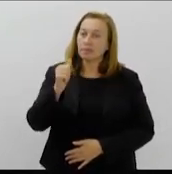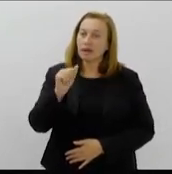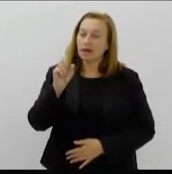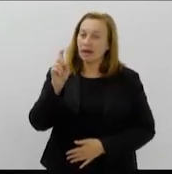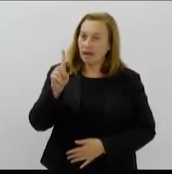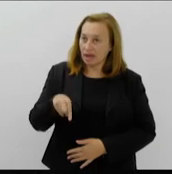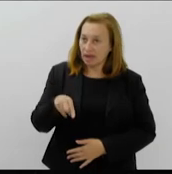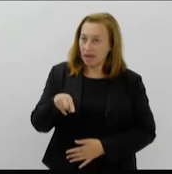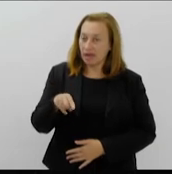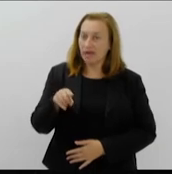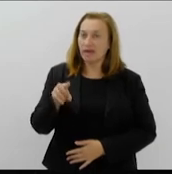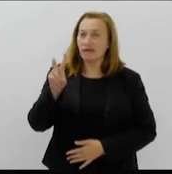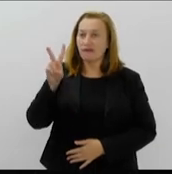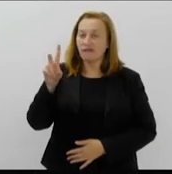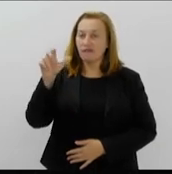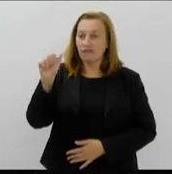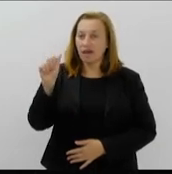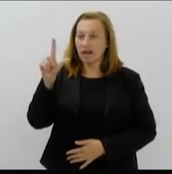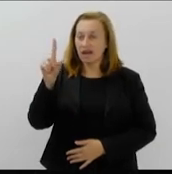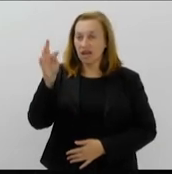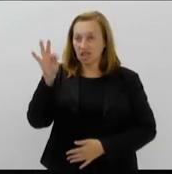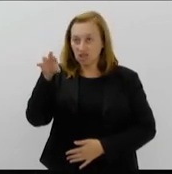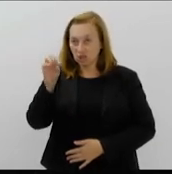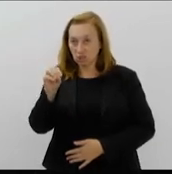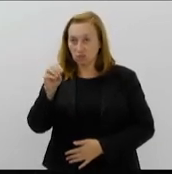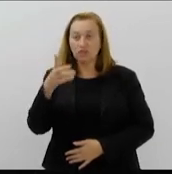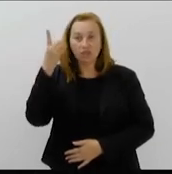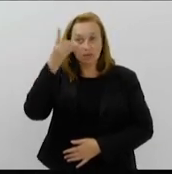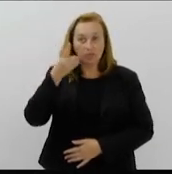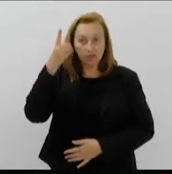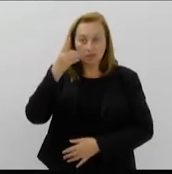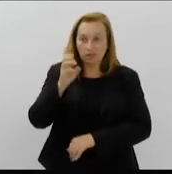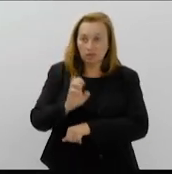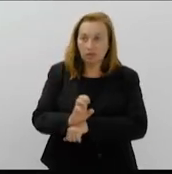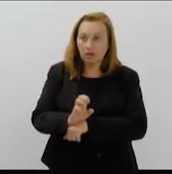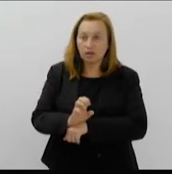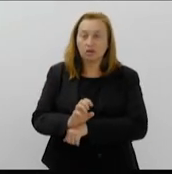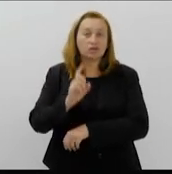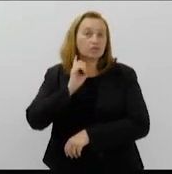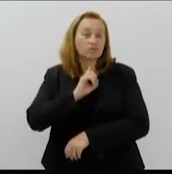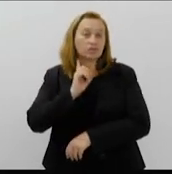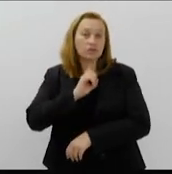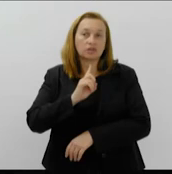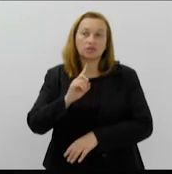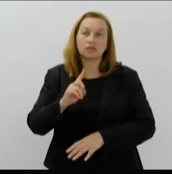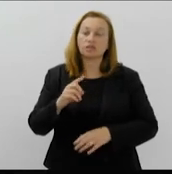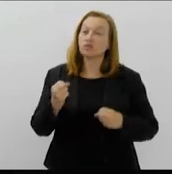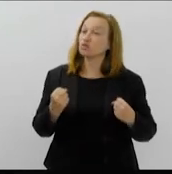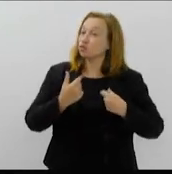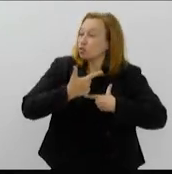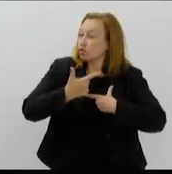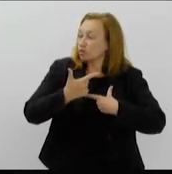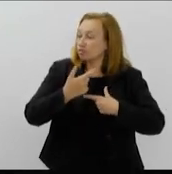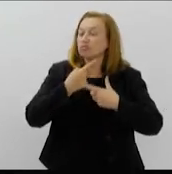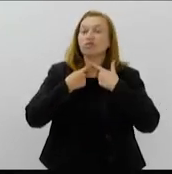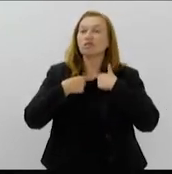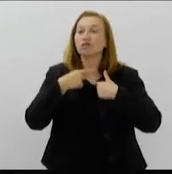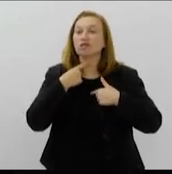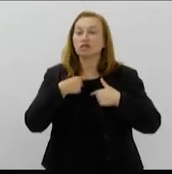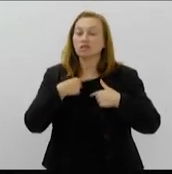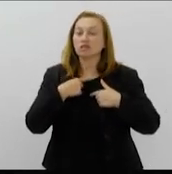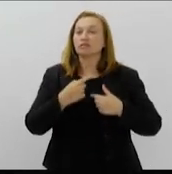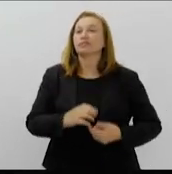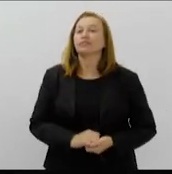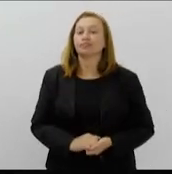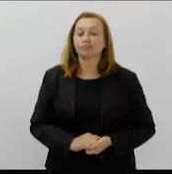Evaristo, uma deputada estadual de Minas Gerais. Desejar a ela toda a sorte, né, no